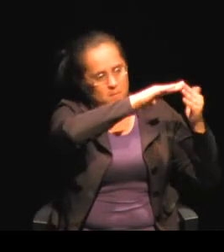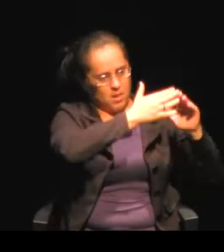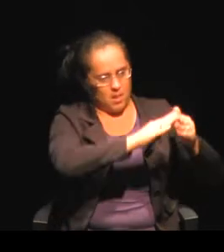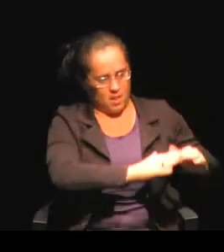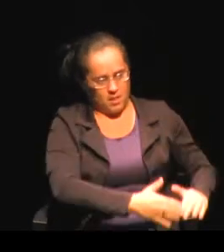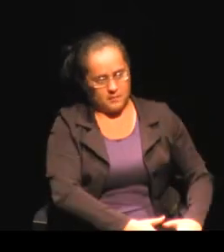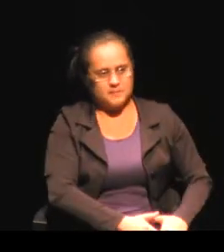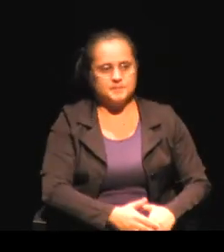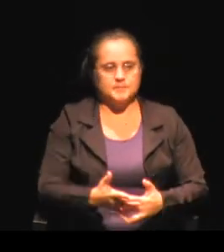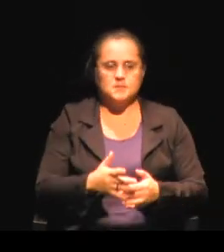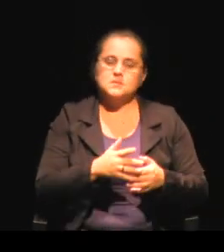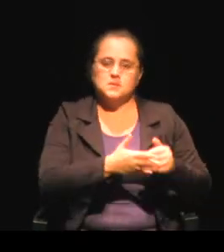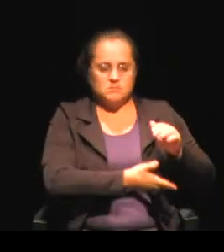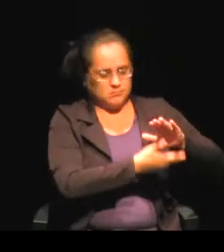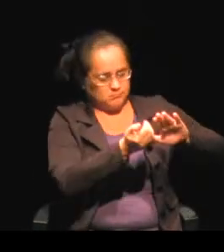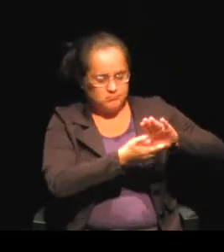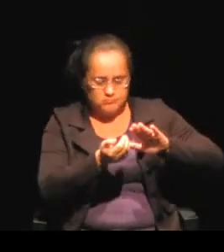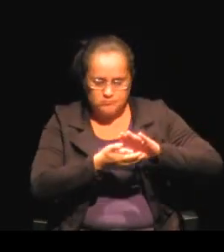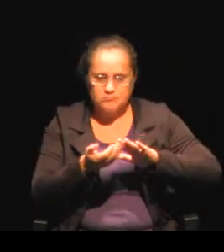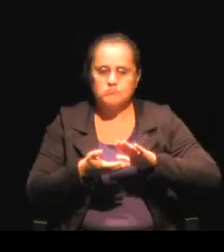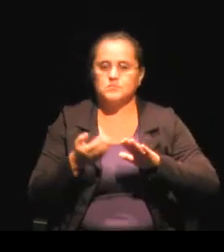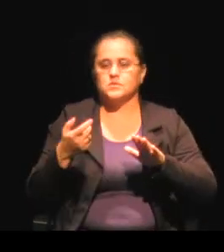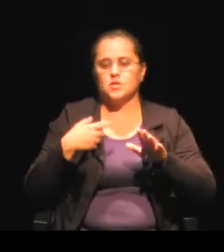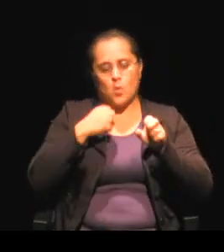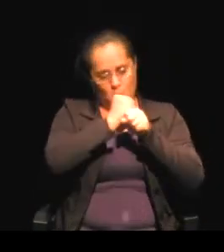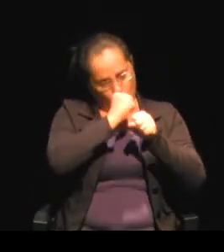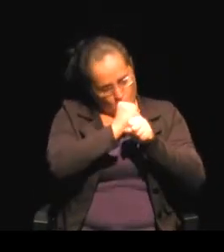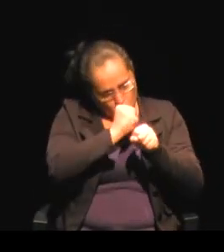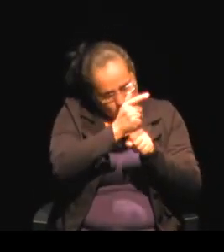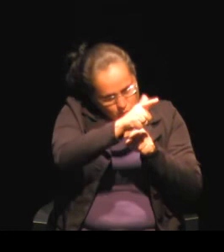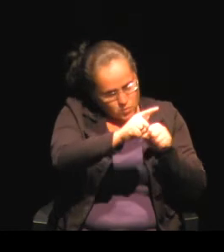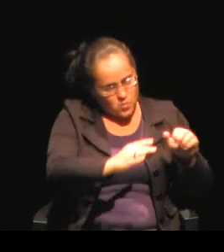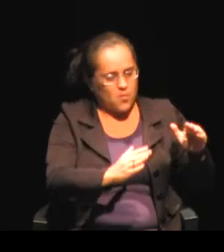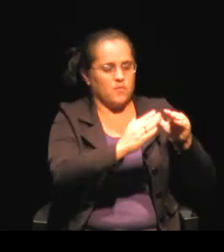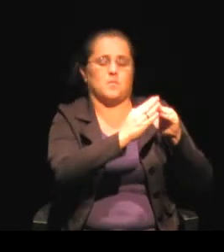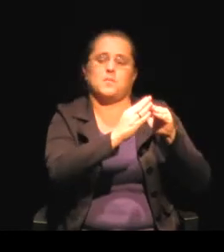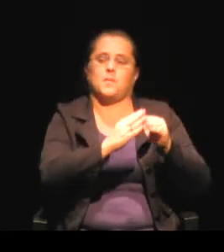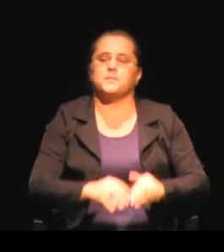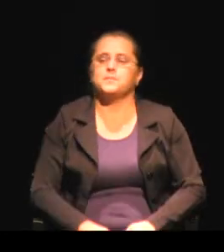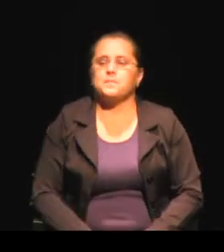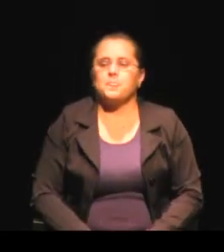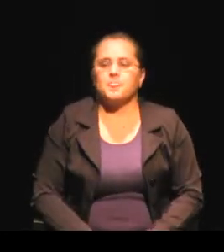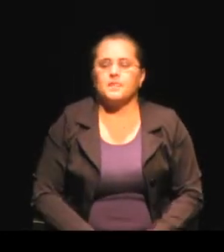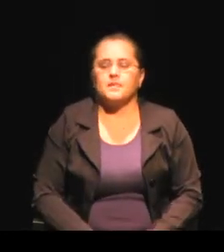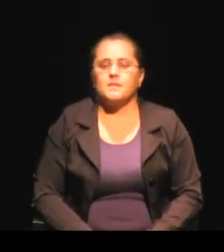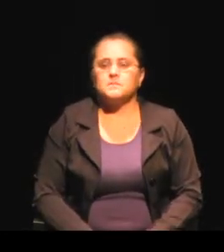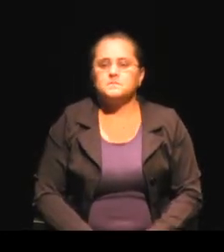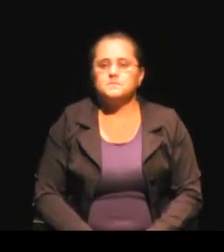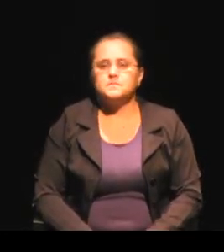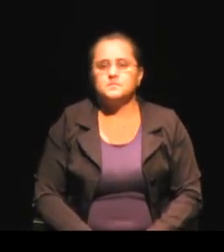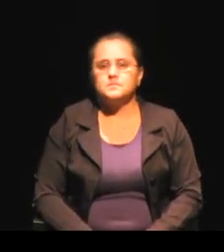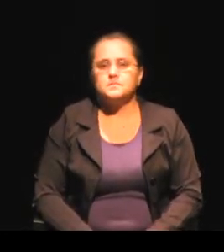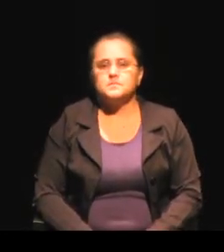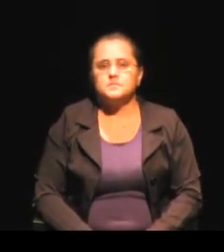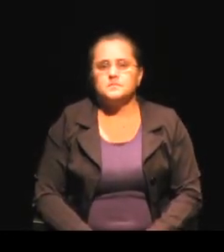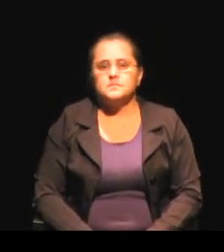Ruiu, caiu o galpão. Então, a gente desmontou tudo isso cuidadosamente e a gente reconstruiu um galpão aqui. Essa era a ordem